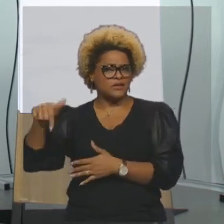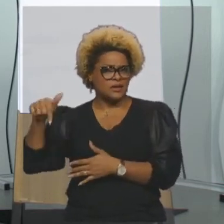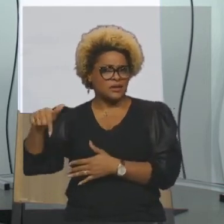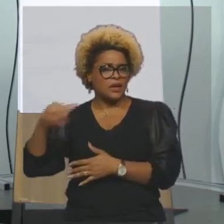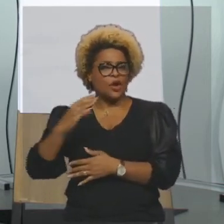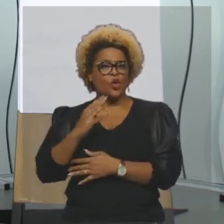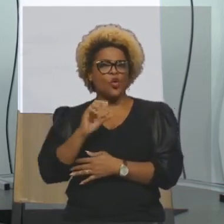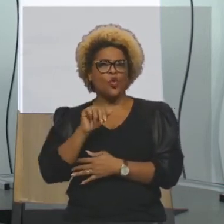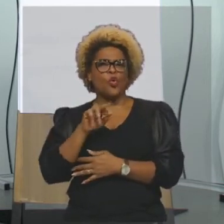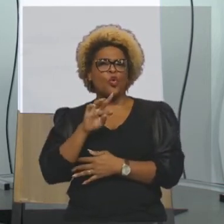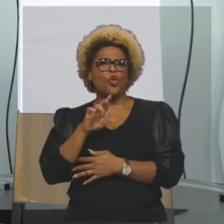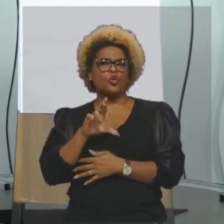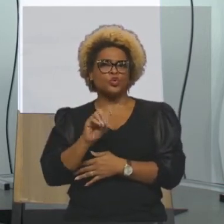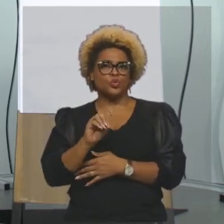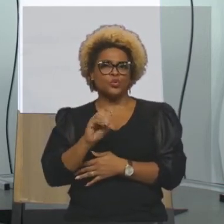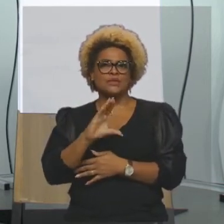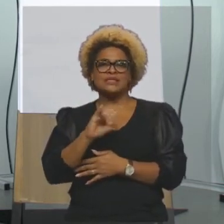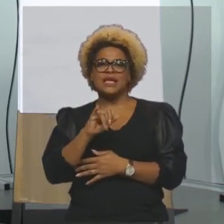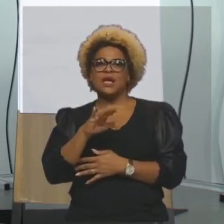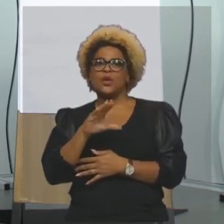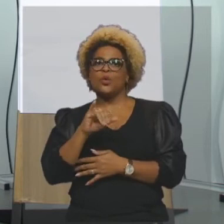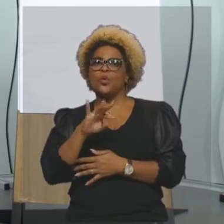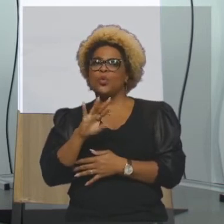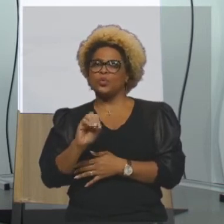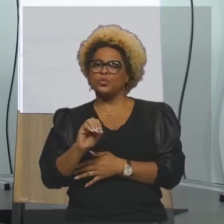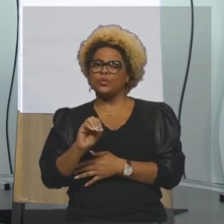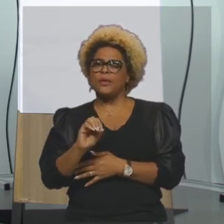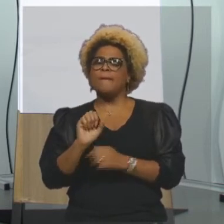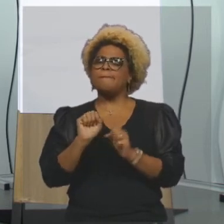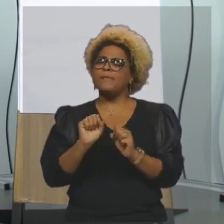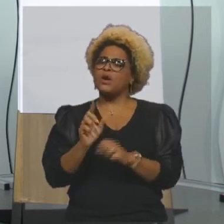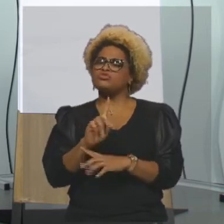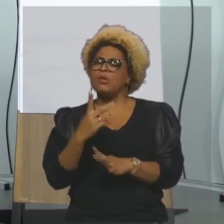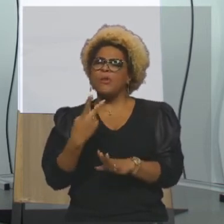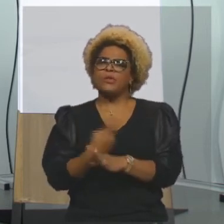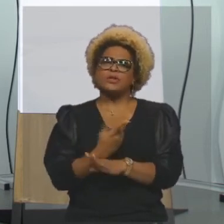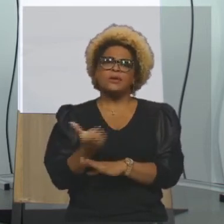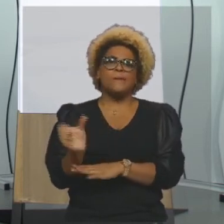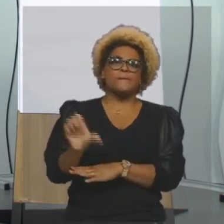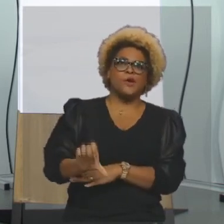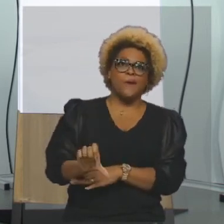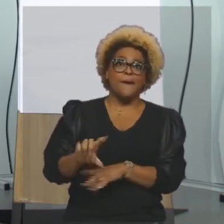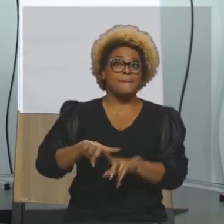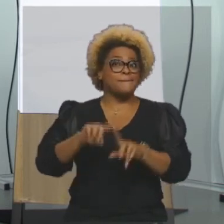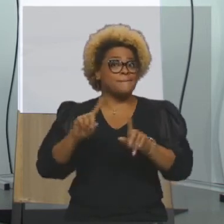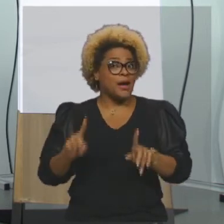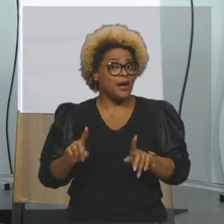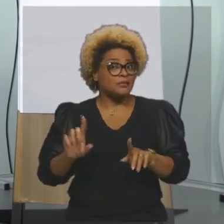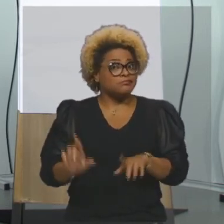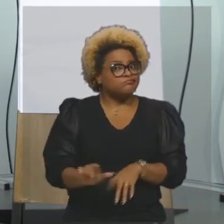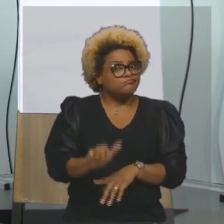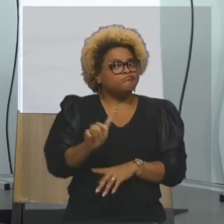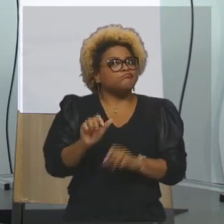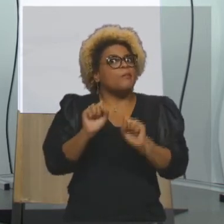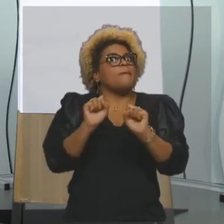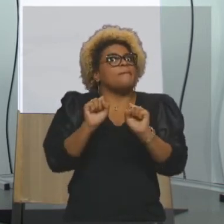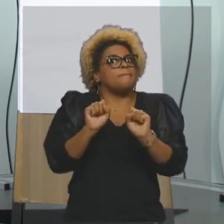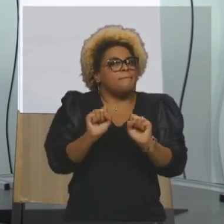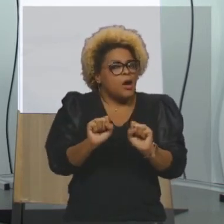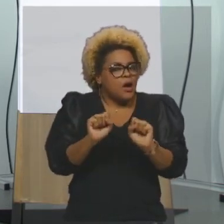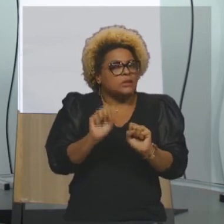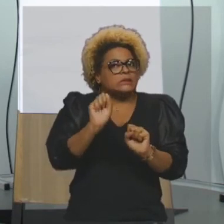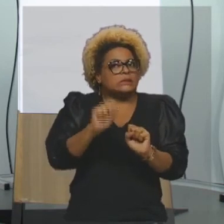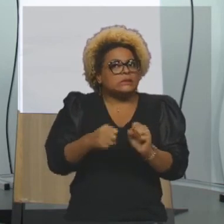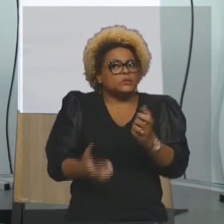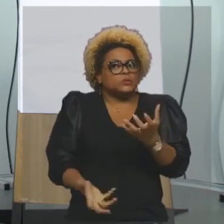grave, mas em outras, as consequências podem sim ser bastante perigosas. Como eu disse agora há pouco, pode provocar incêndios,